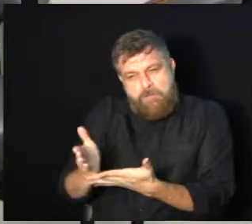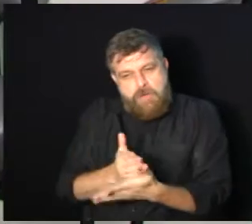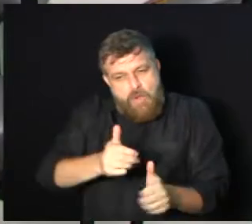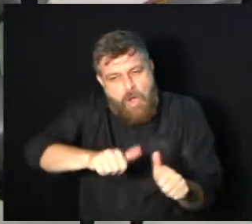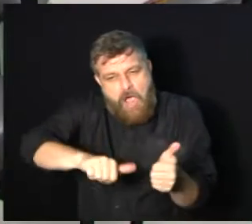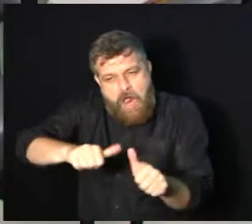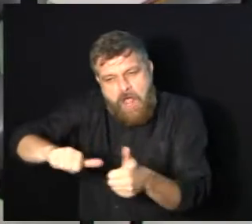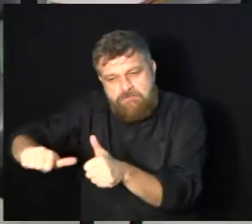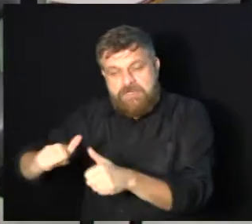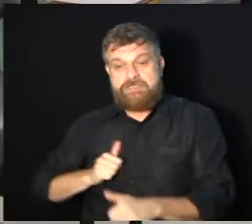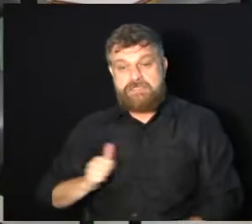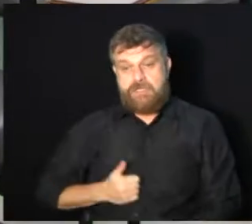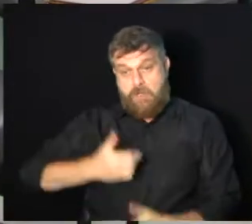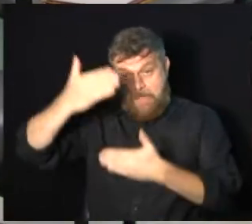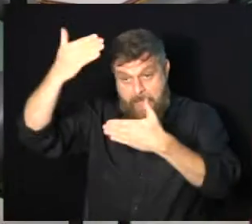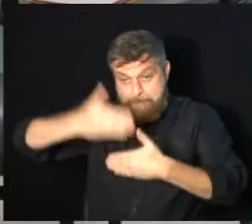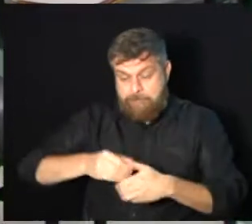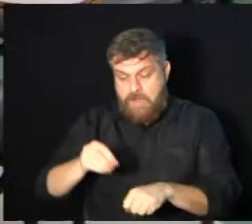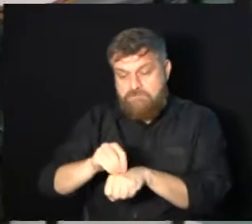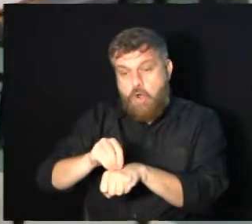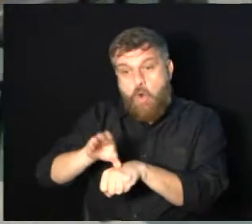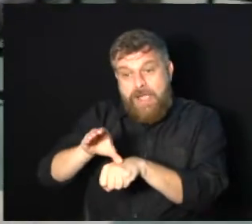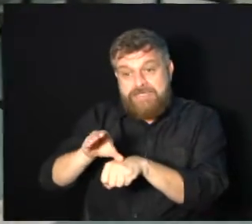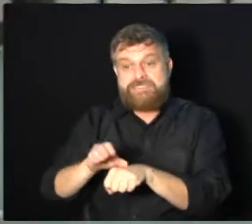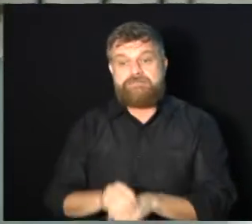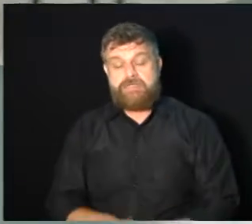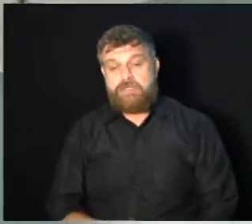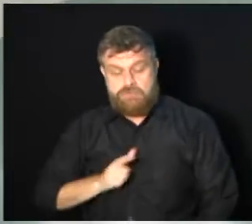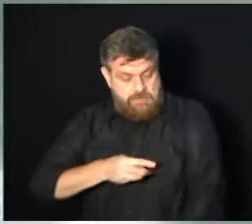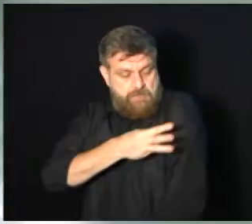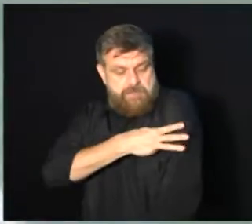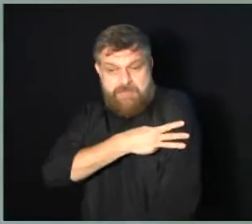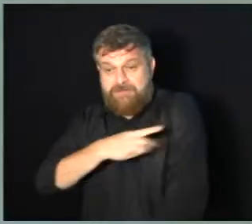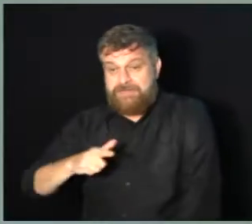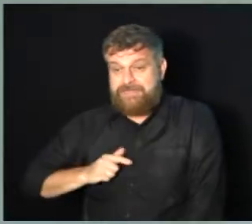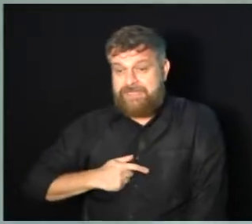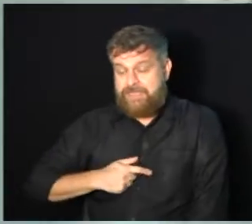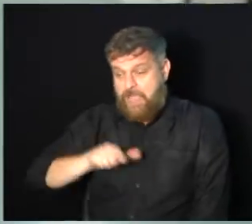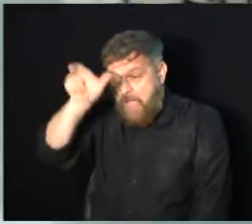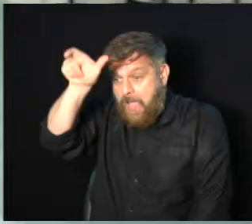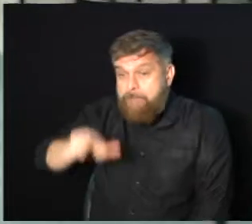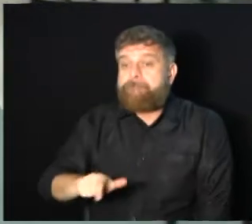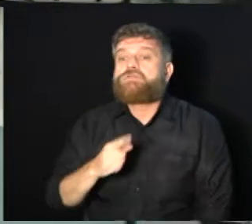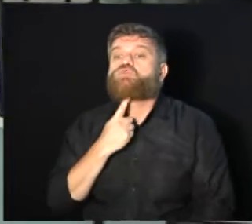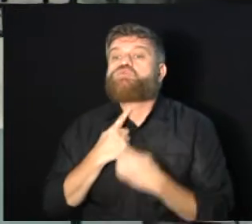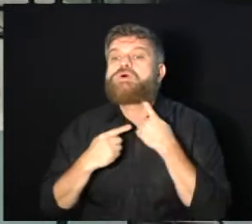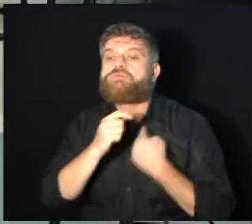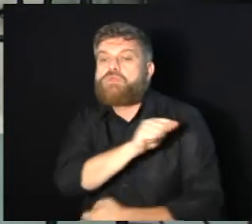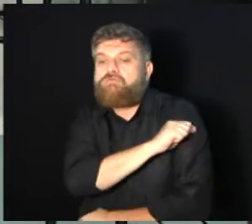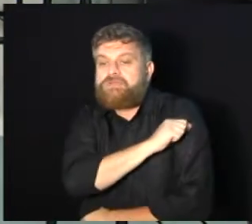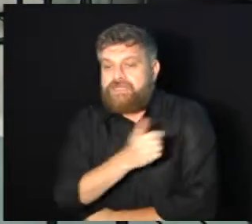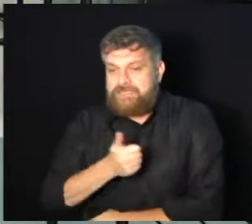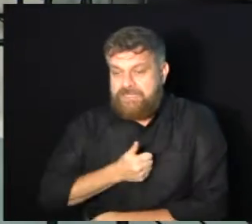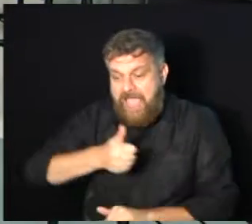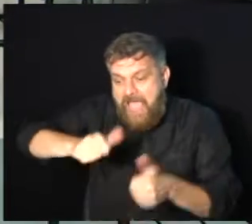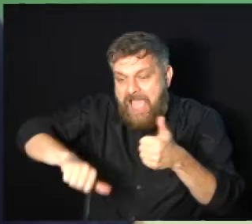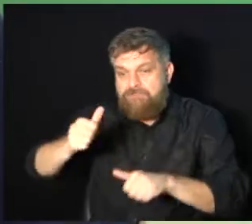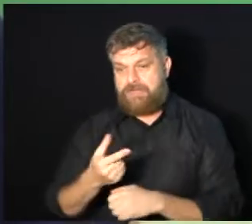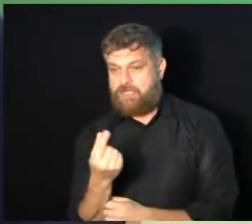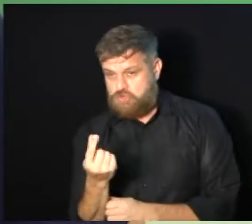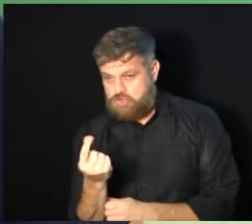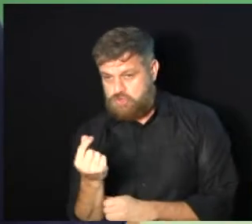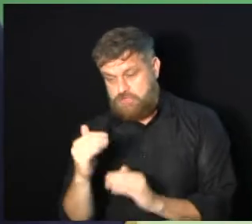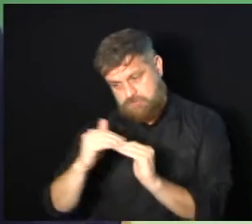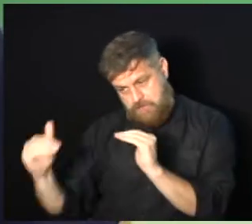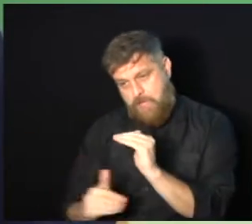seletivo. Além de uma prova de conhecimentos gerais do ensino médio, os candidatos passam ainda por avaliação socioeconômica